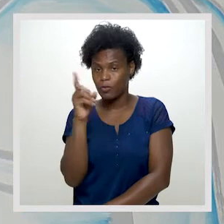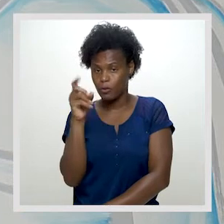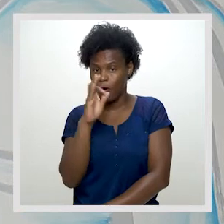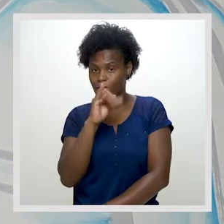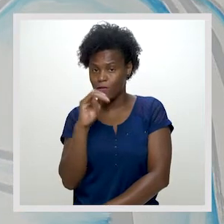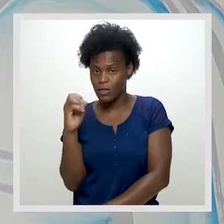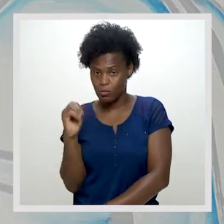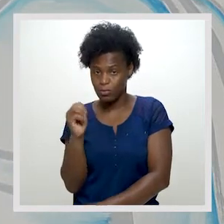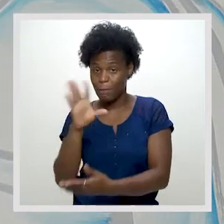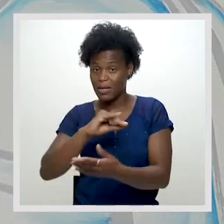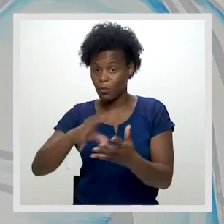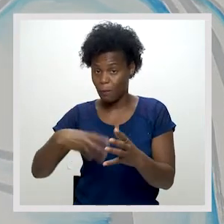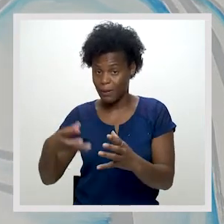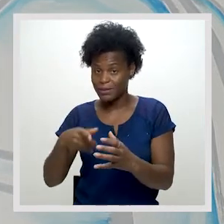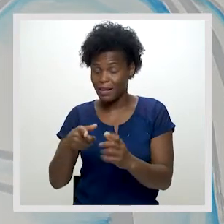mais complexos